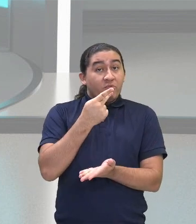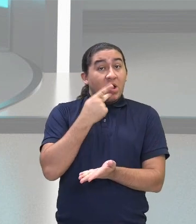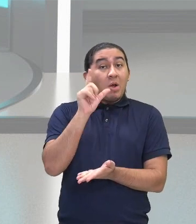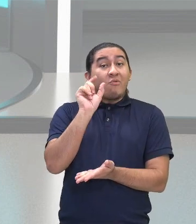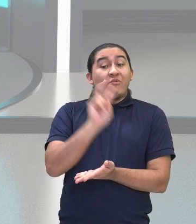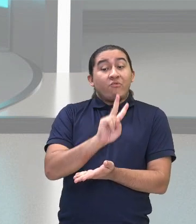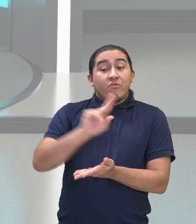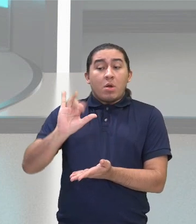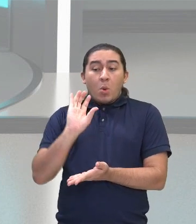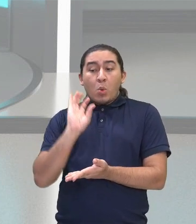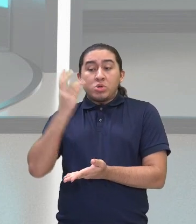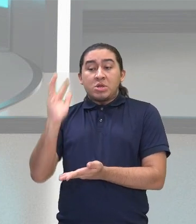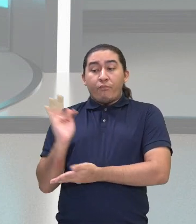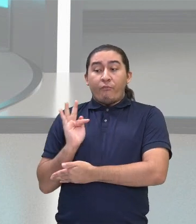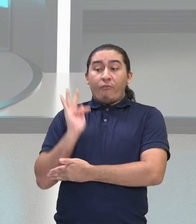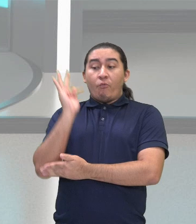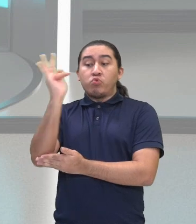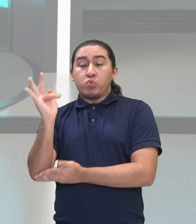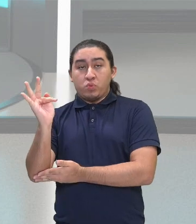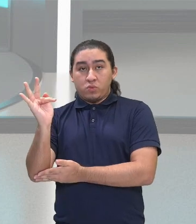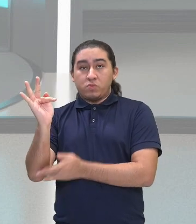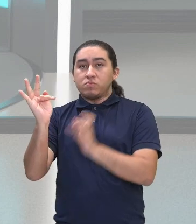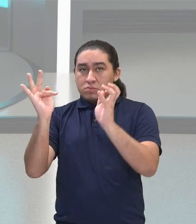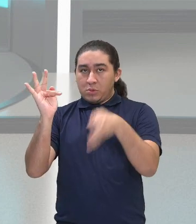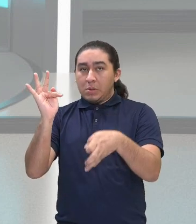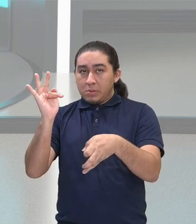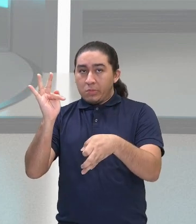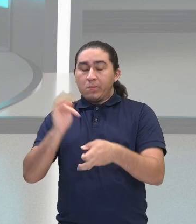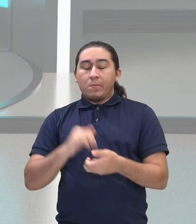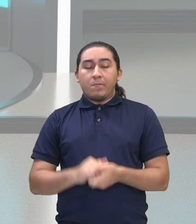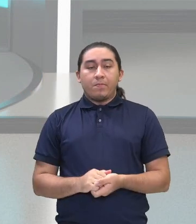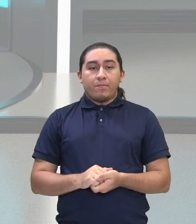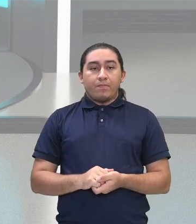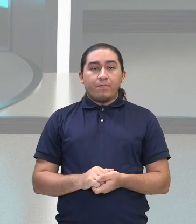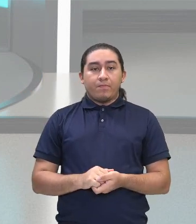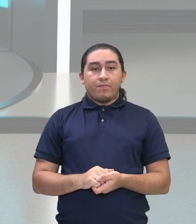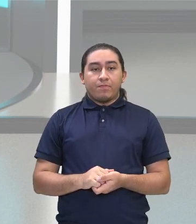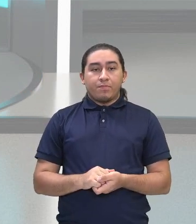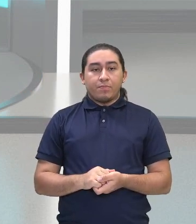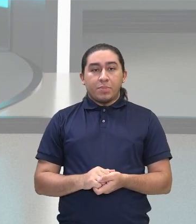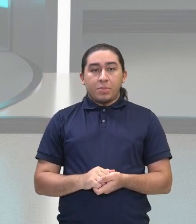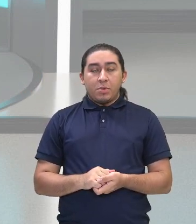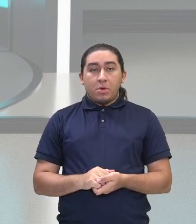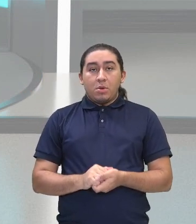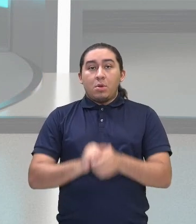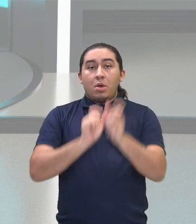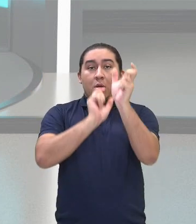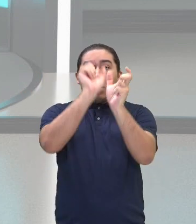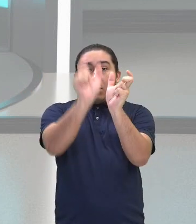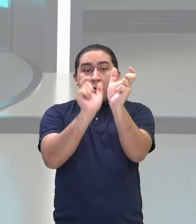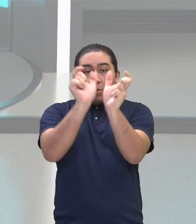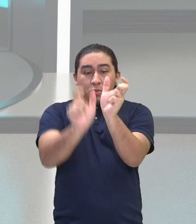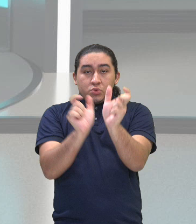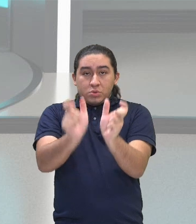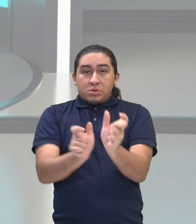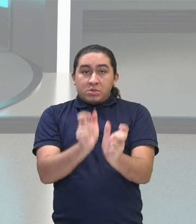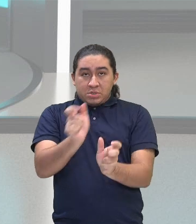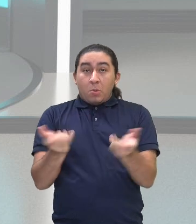conjugação desse verbo ler no futuro do presente. Eu lerei, tu lerás, ele